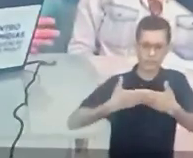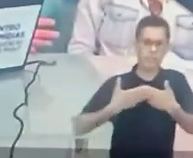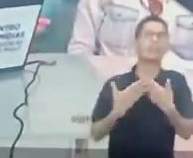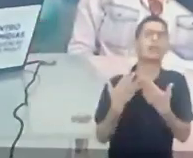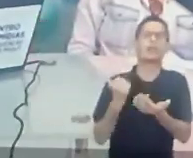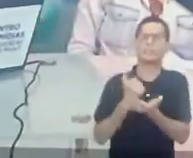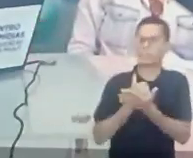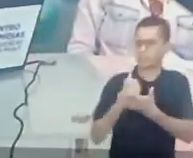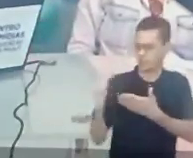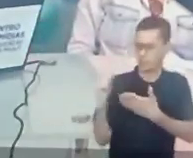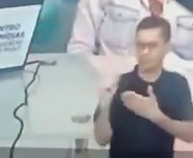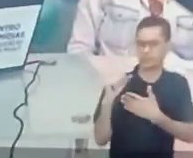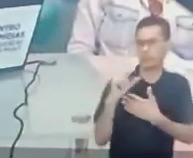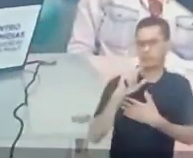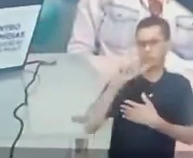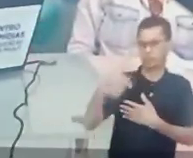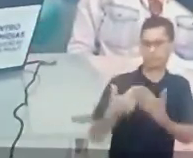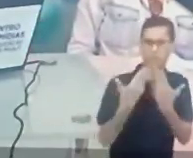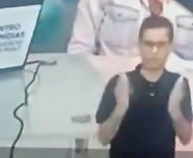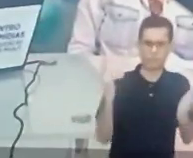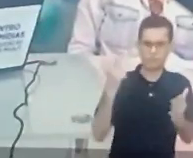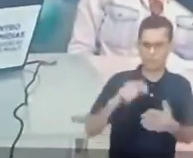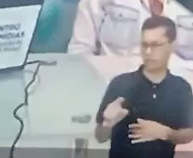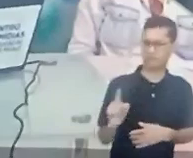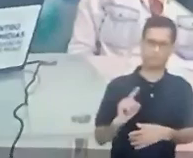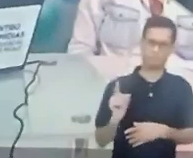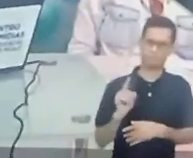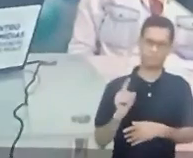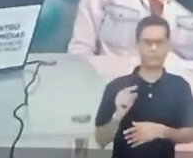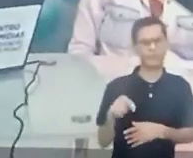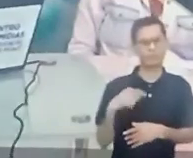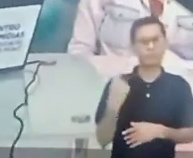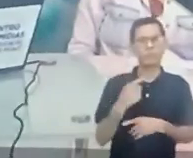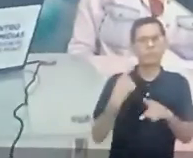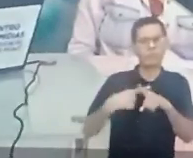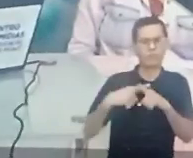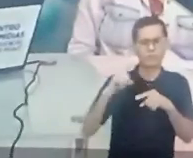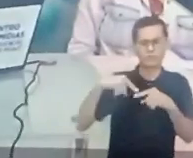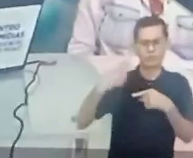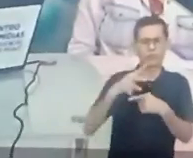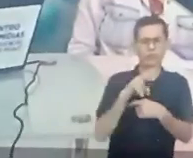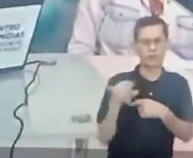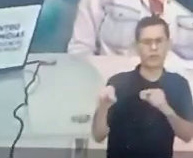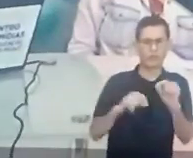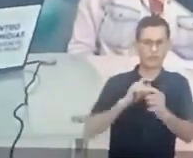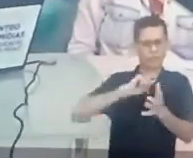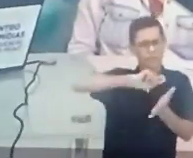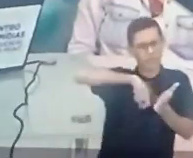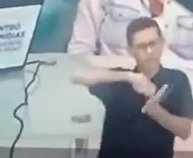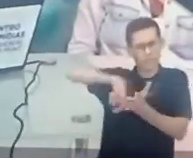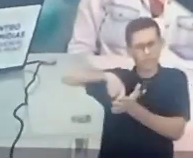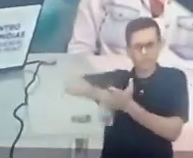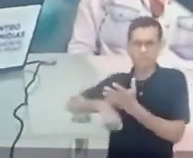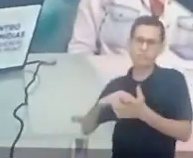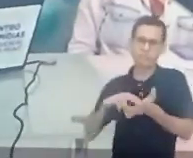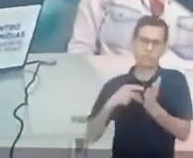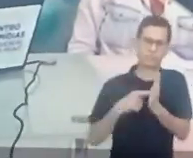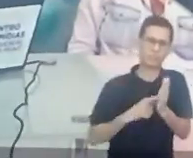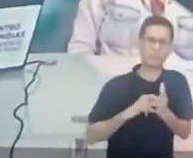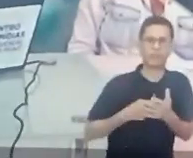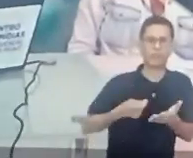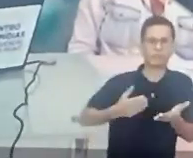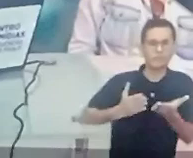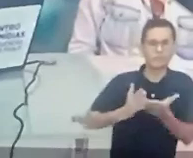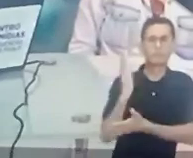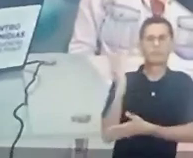da unidade, a gente vai abrir 2 dias para a ADE, porque, de fato, passado dali, as inscrições serão confirmadas de forma